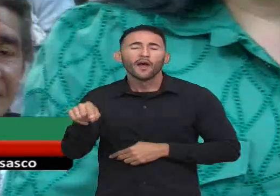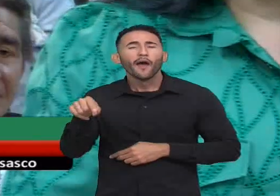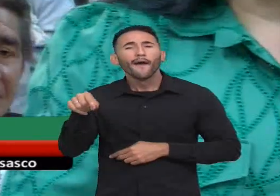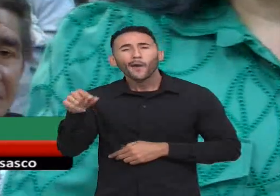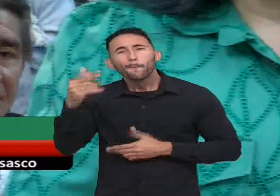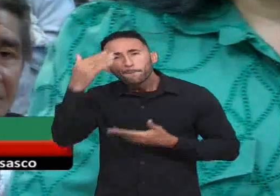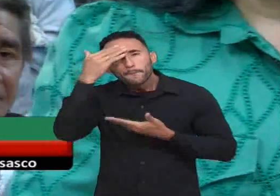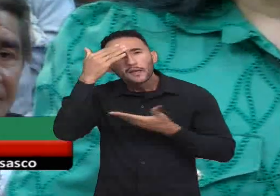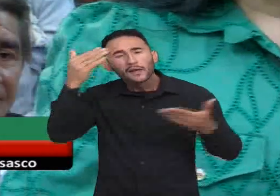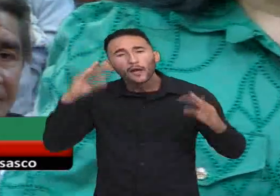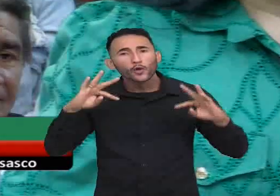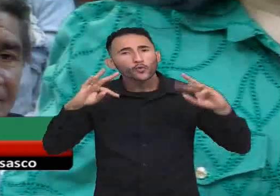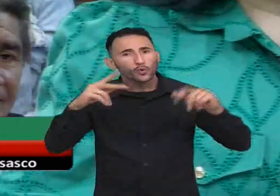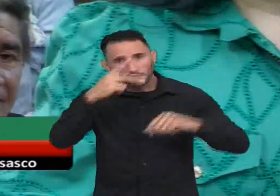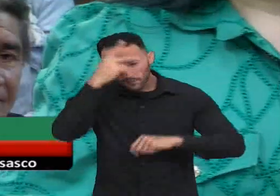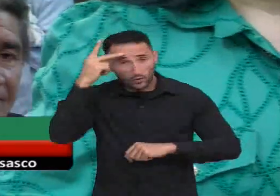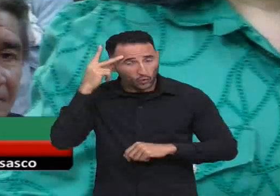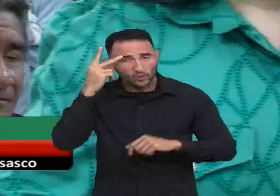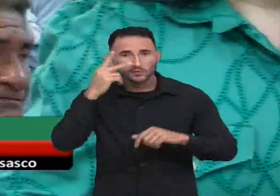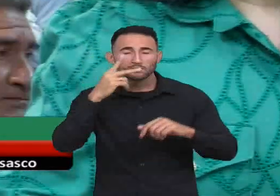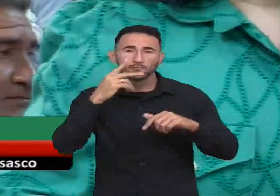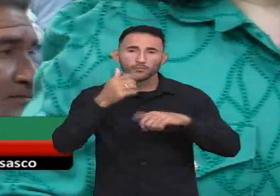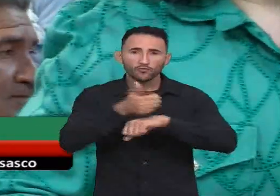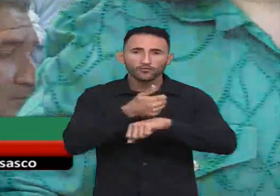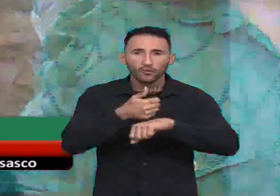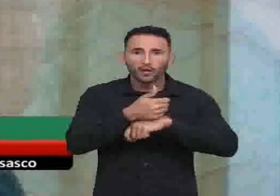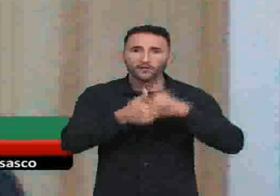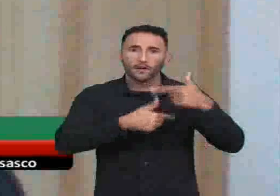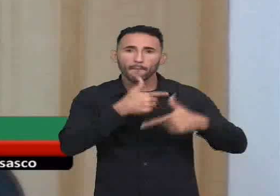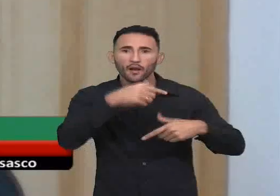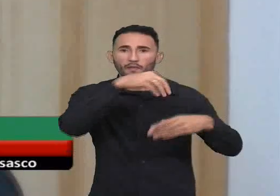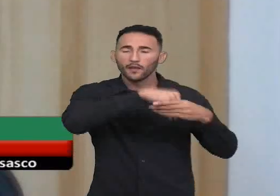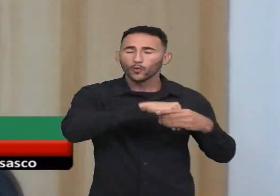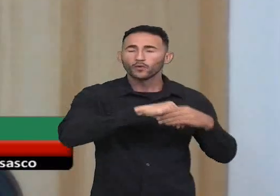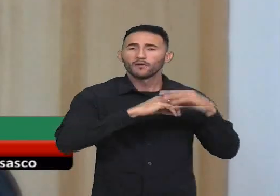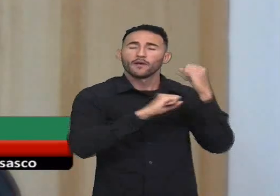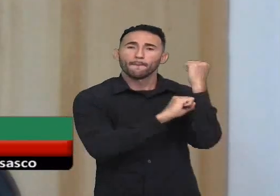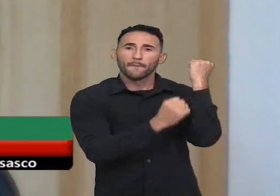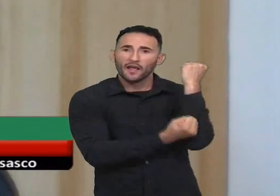agradeço a todos os colaboradores da Sabesp, desde a Laura até o faxineiro lá,